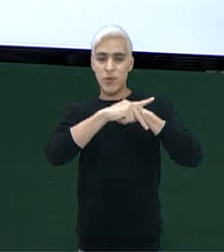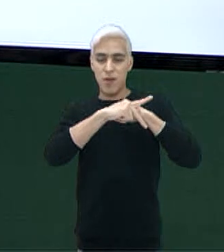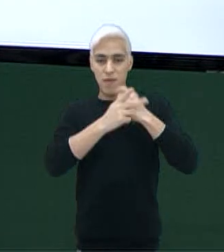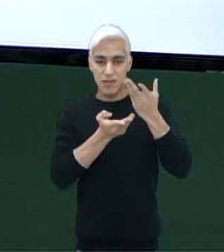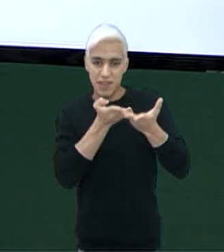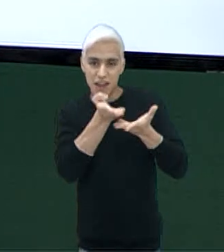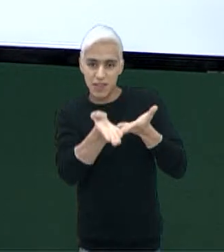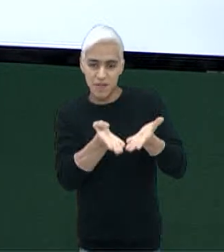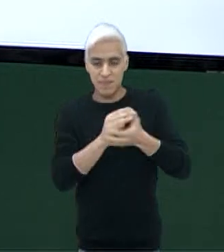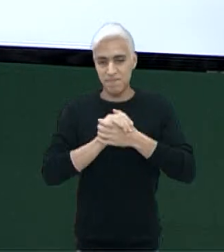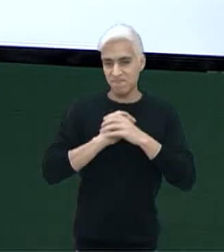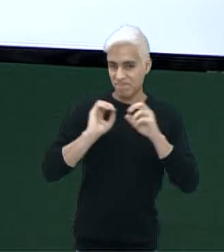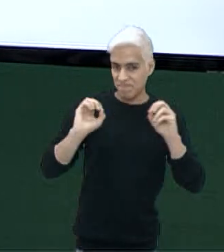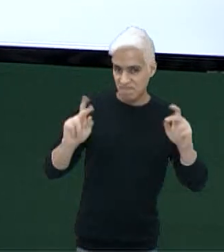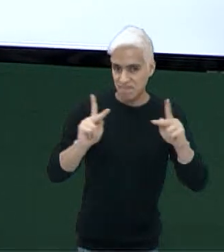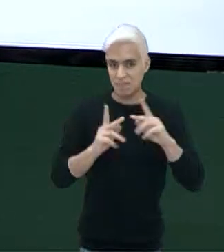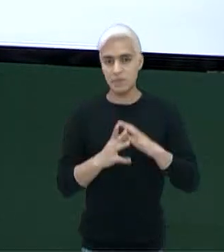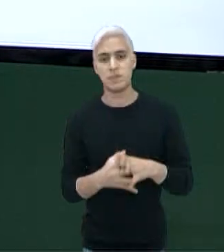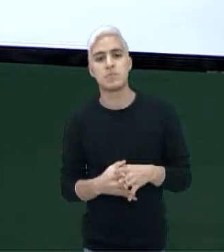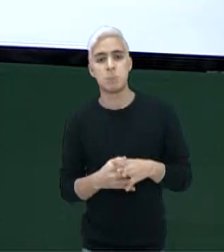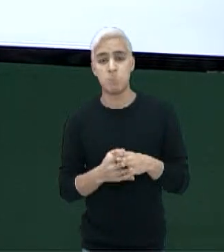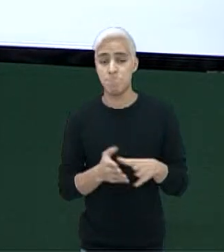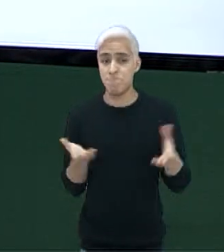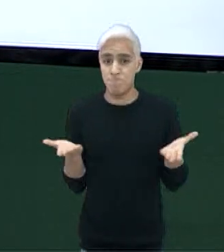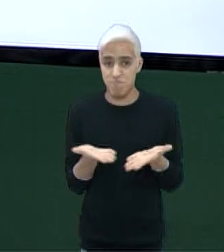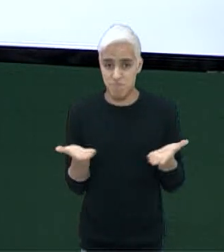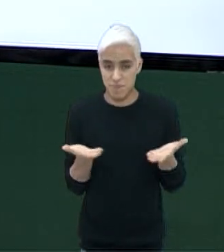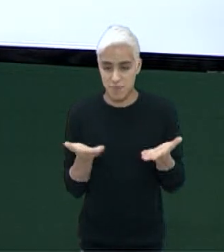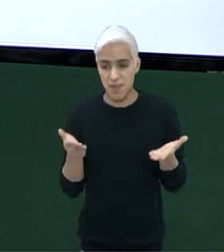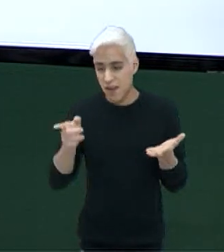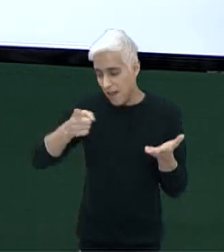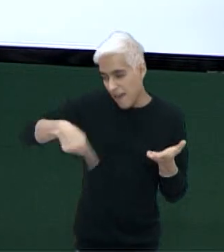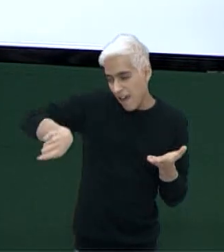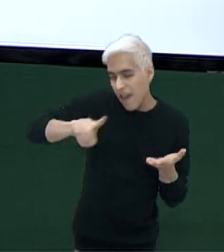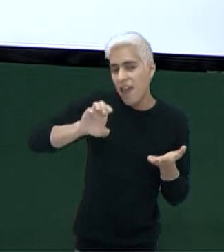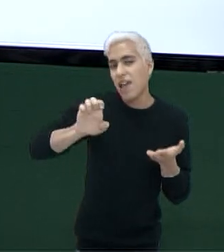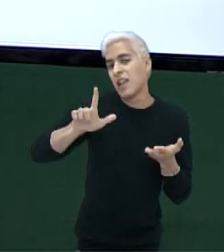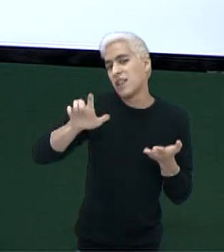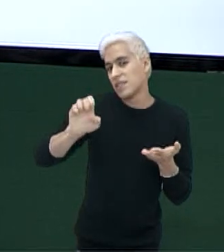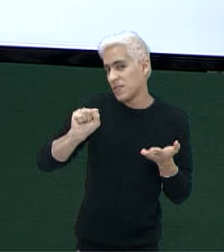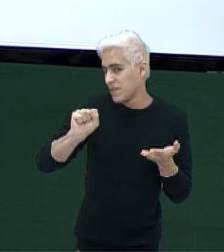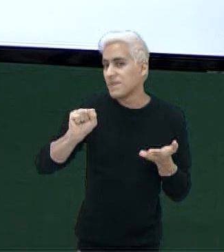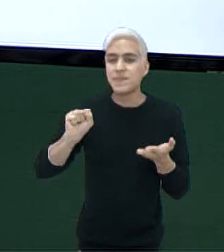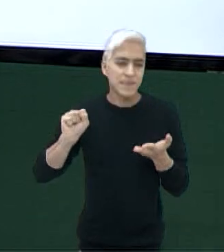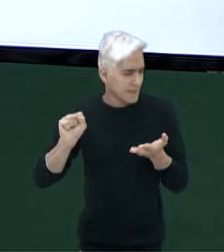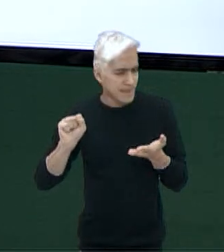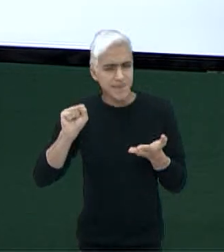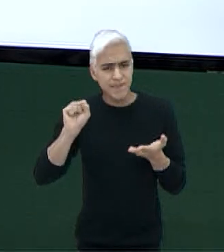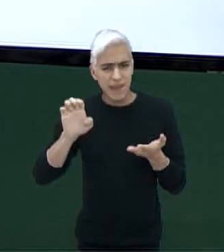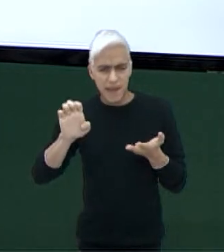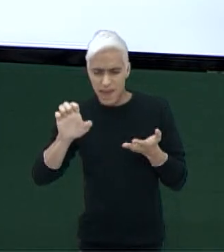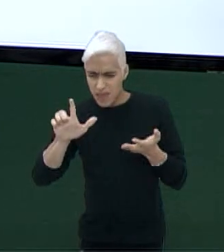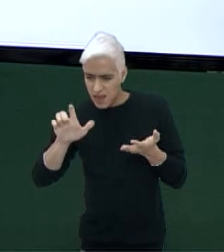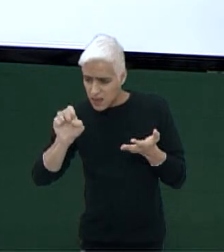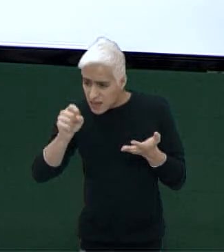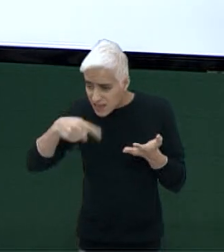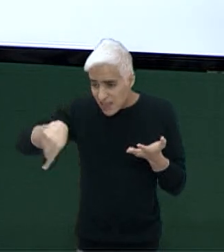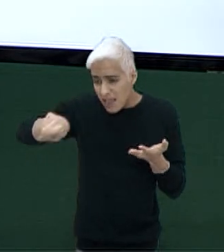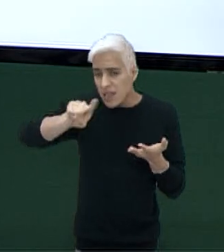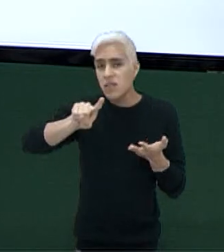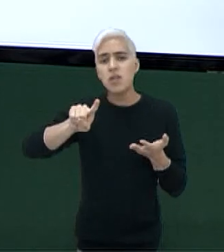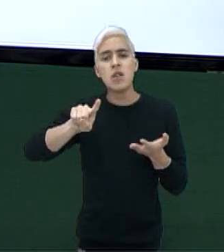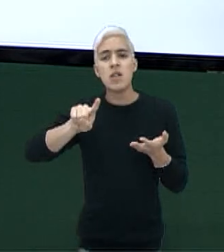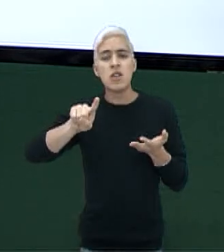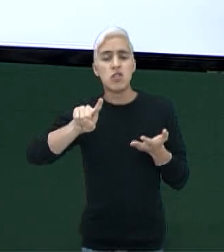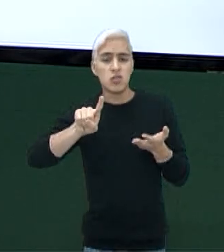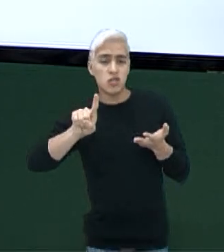tratamento, tá certo? Ok. Agora aqui, eles, né? Então eu coloquei aqui para você, eles e eles. Eles